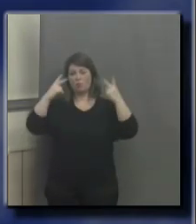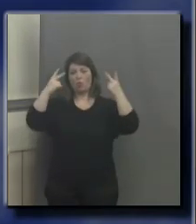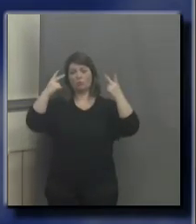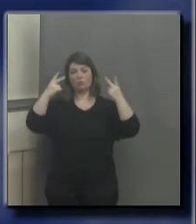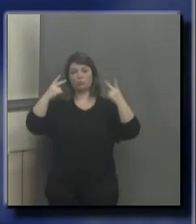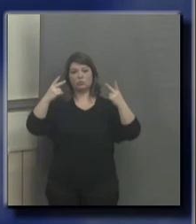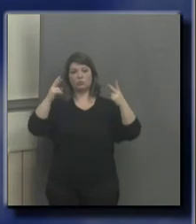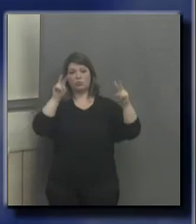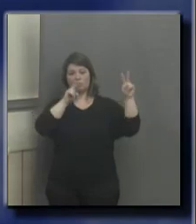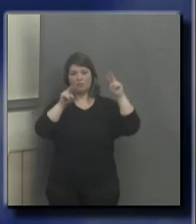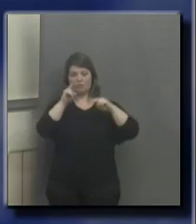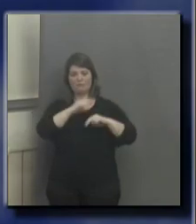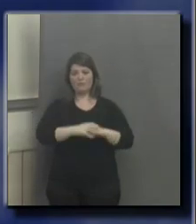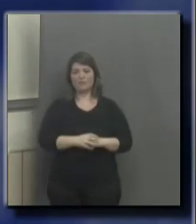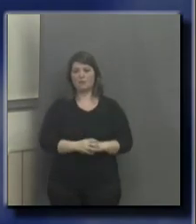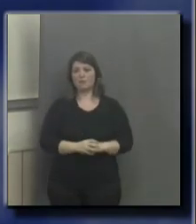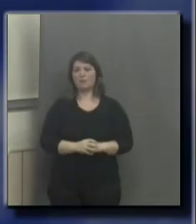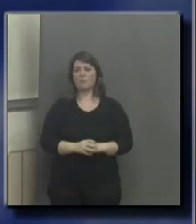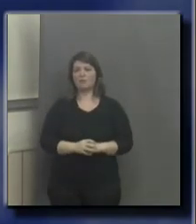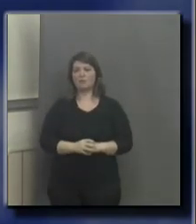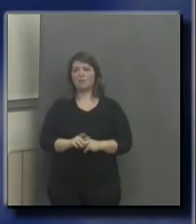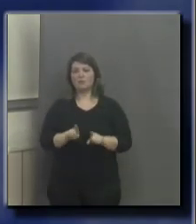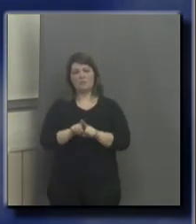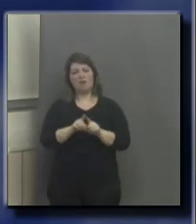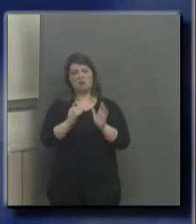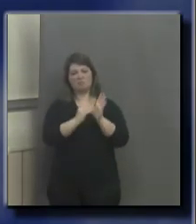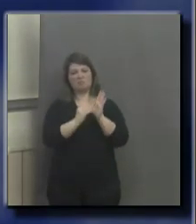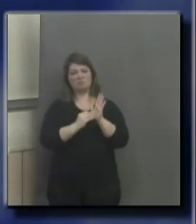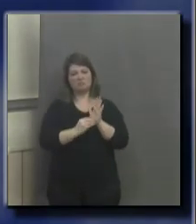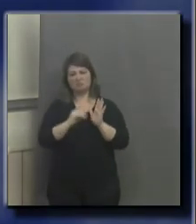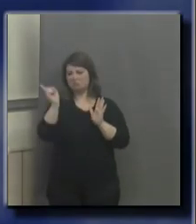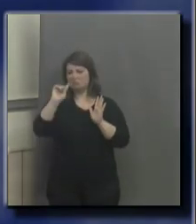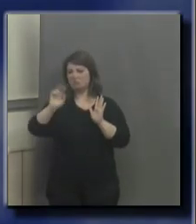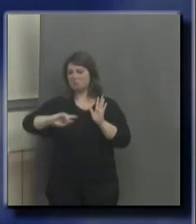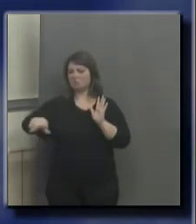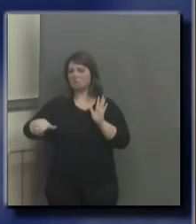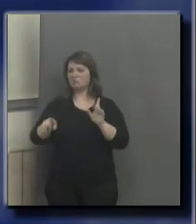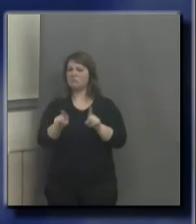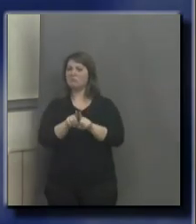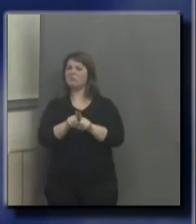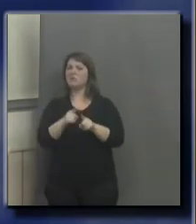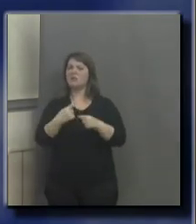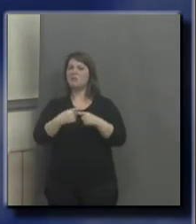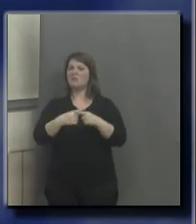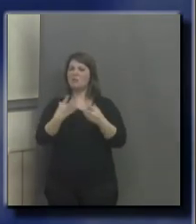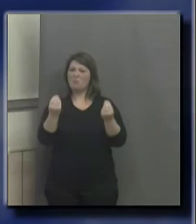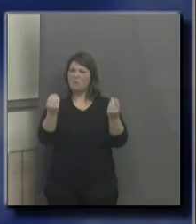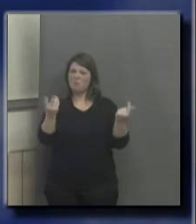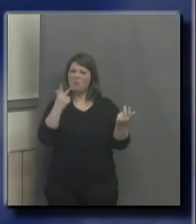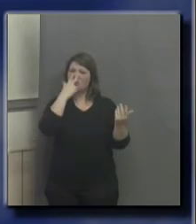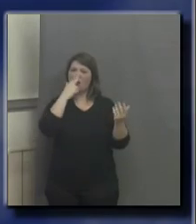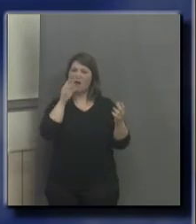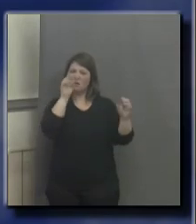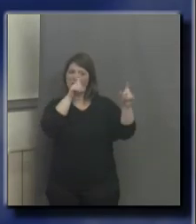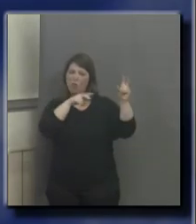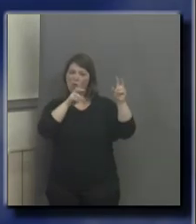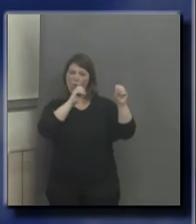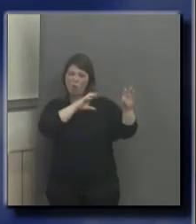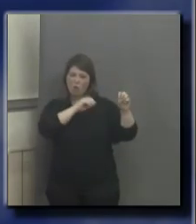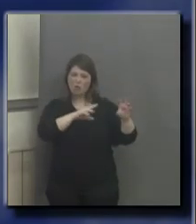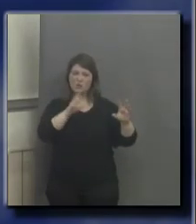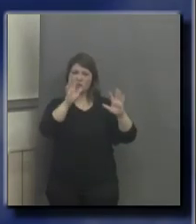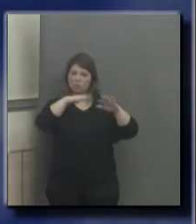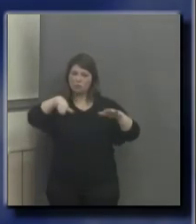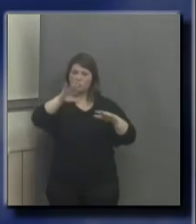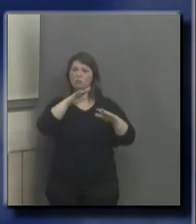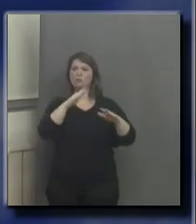multideterminado, enfim, não está colocando estas questões, até porque muitas delas já fazem parte das orientações gerais das profissões